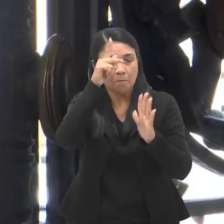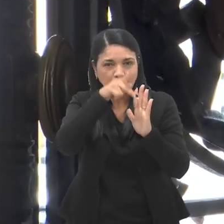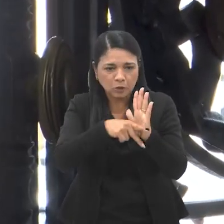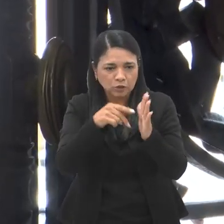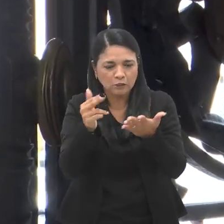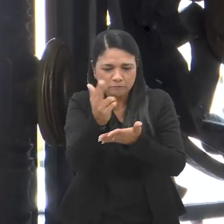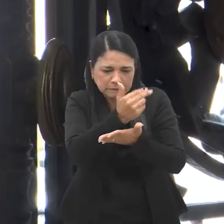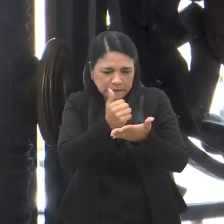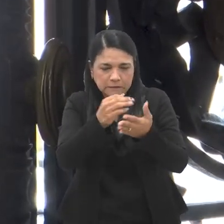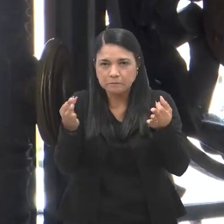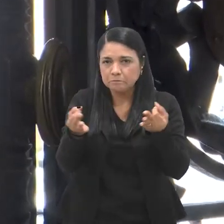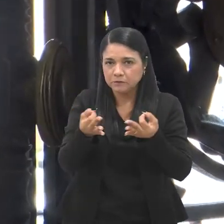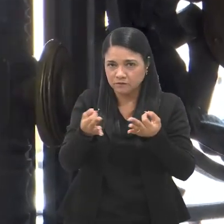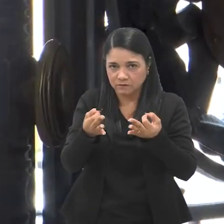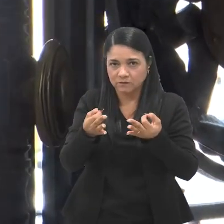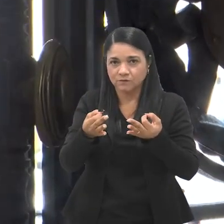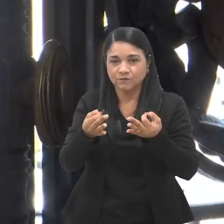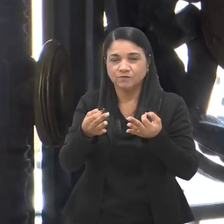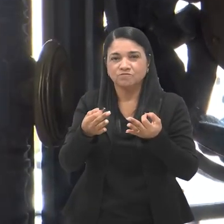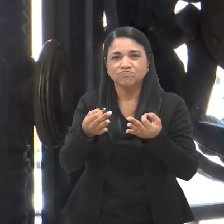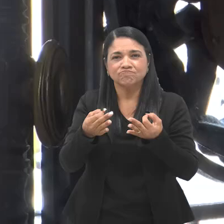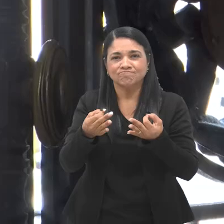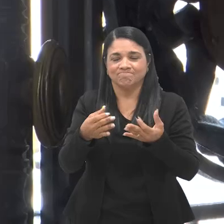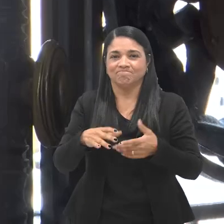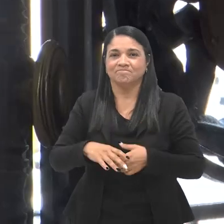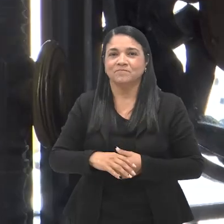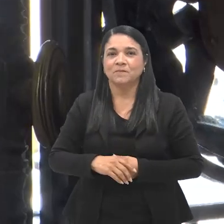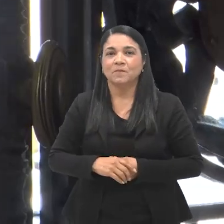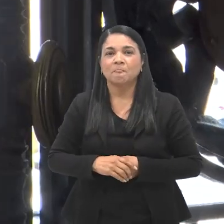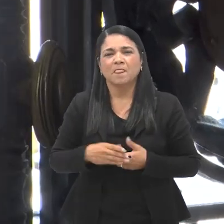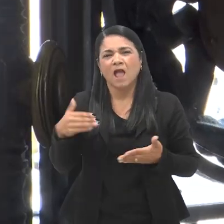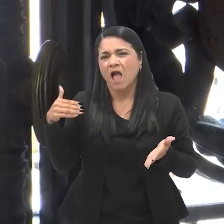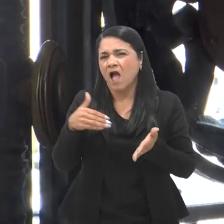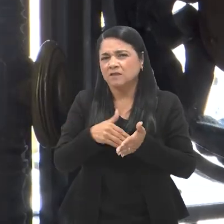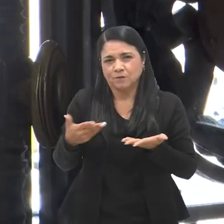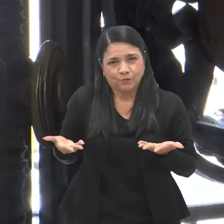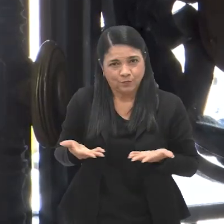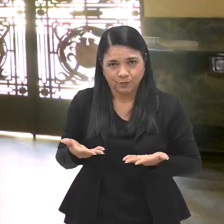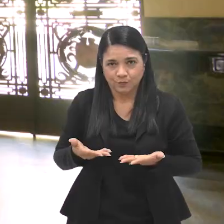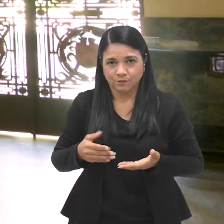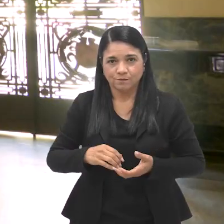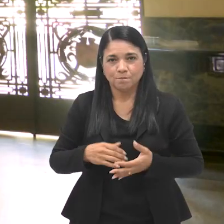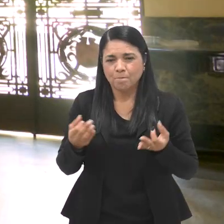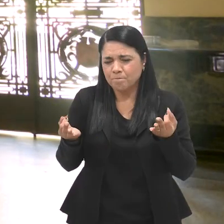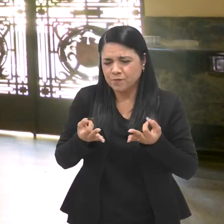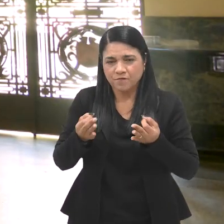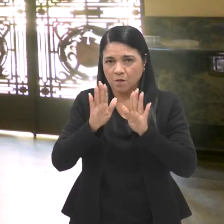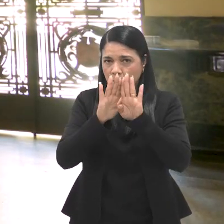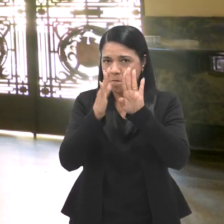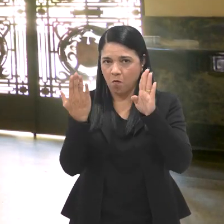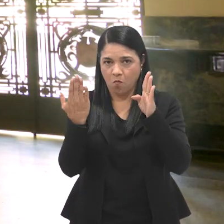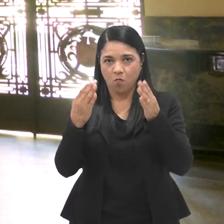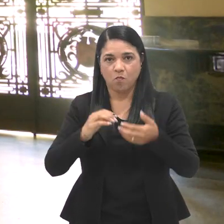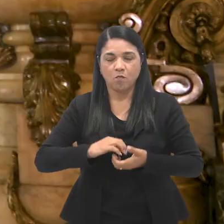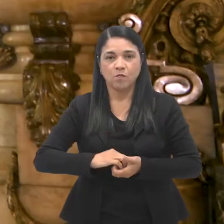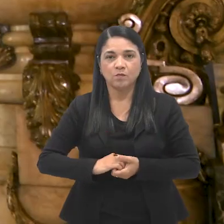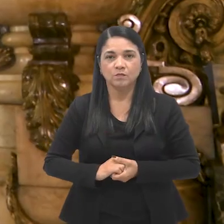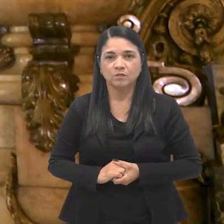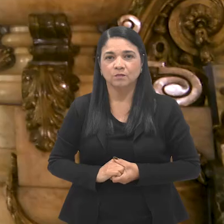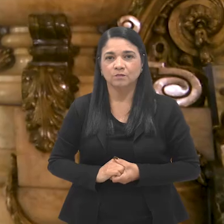Então, encomendado a metalurgia e voltavam e são assentadas, absolutamente perfeitas, até hoje.